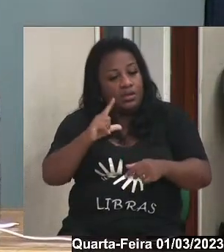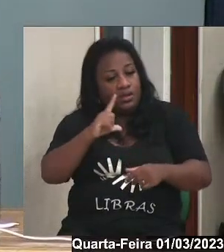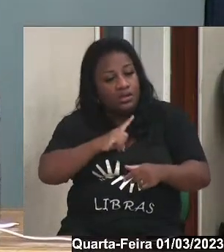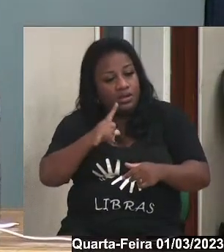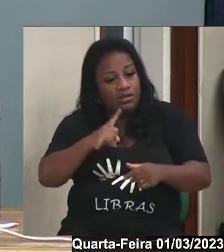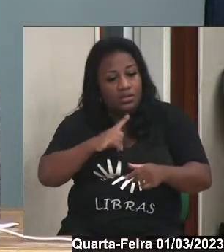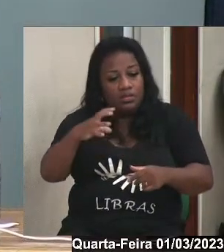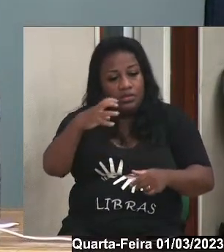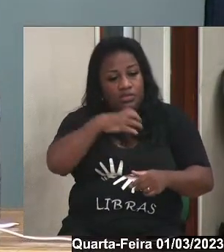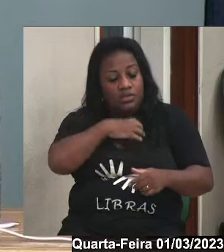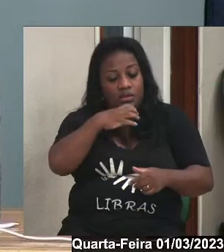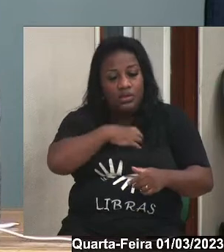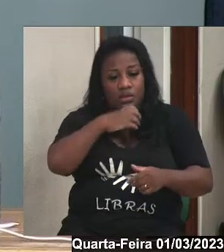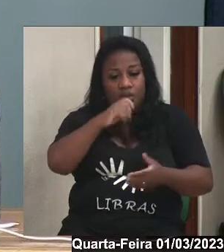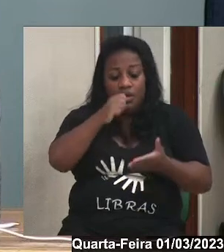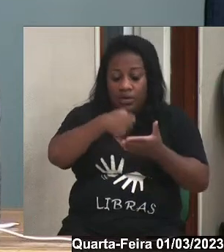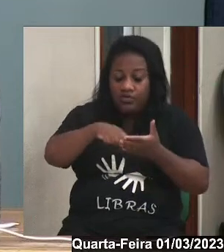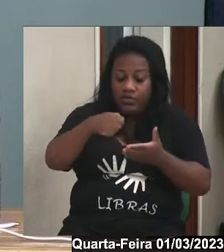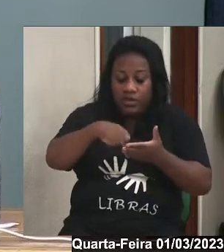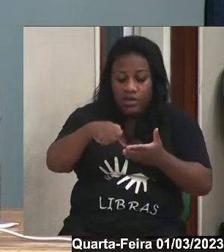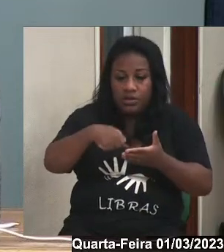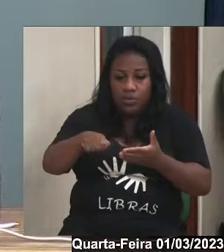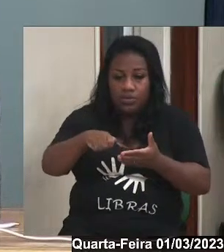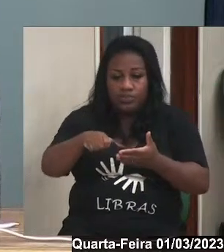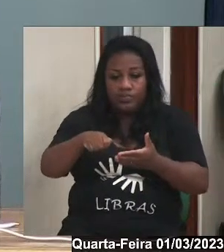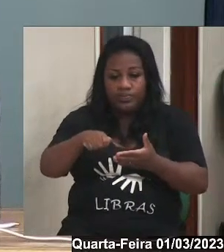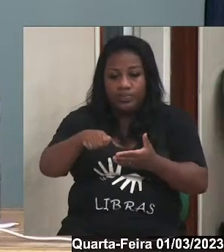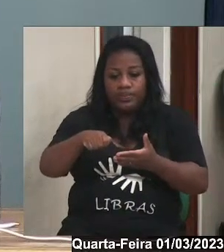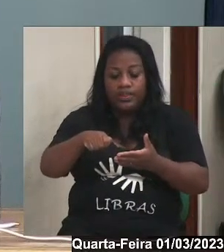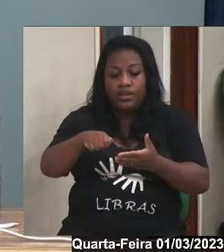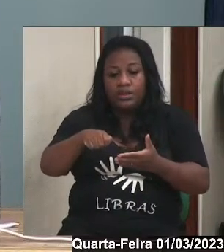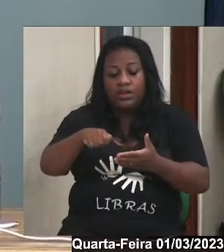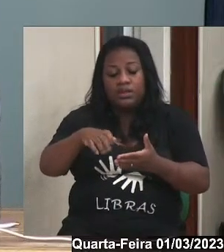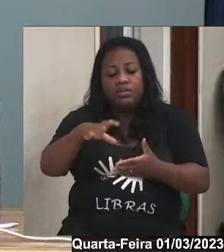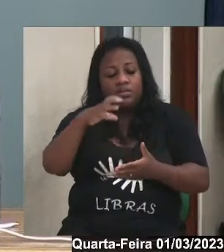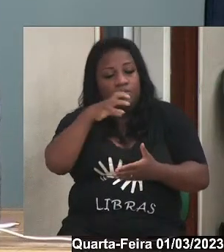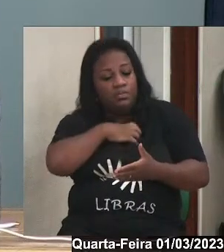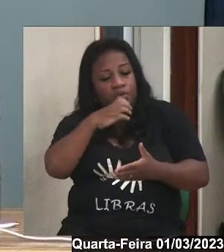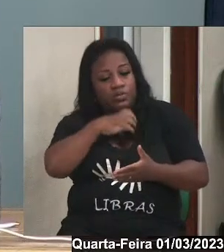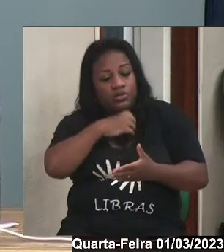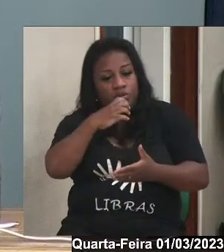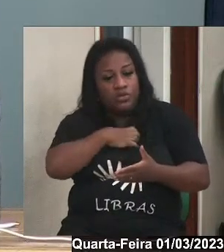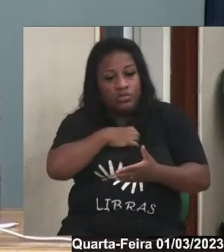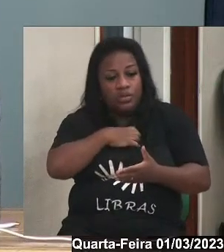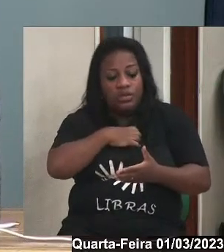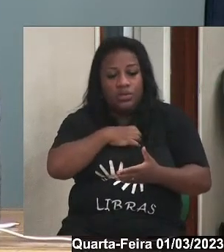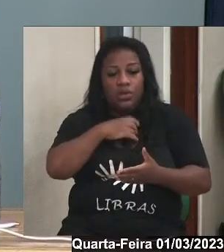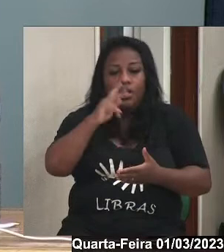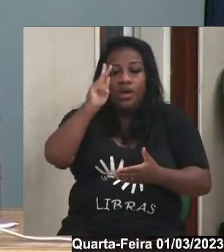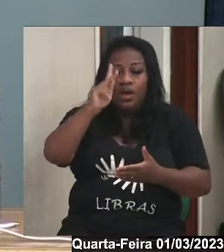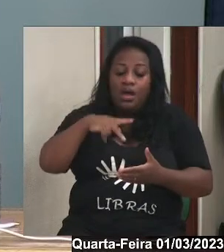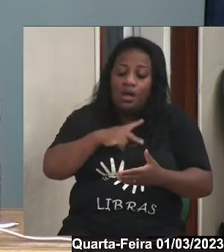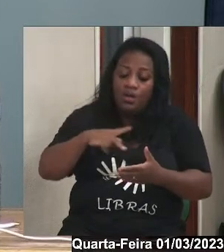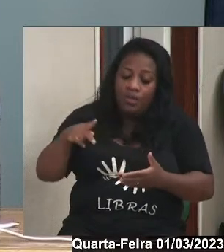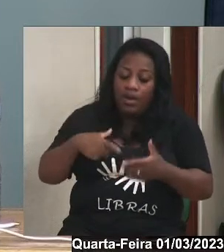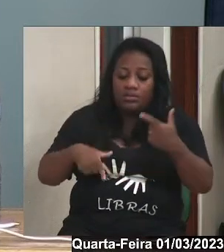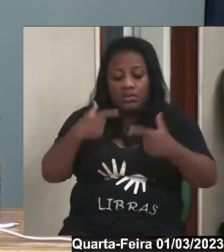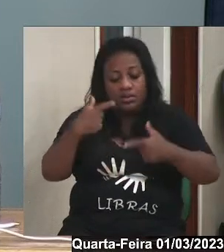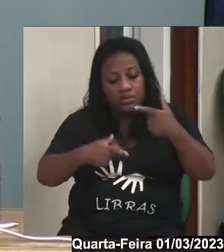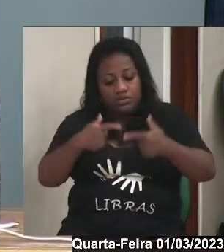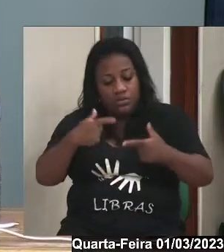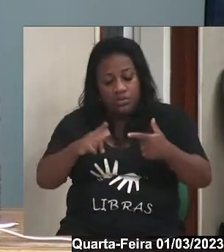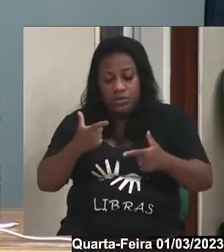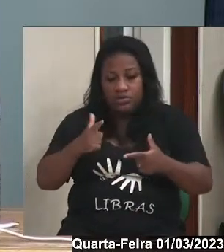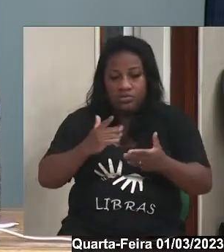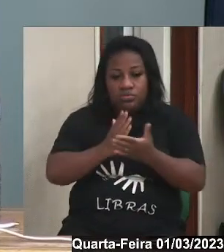pesar 7/23, autoria vereador Francisco Ignacio de Oliveira, moção de pesar pelo falecimento do senhor Pedro Buratti. Em discussão, não